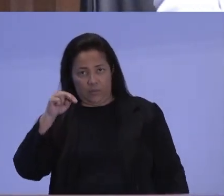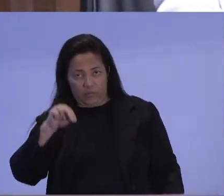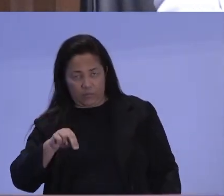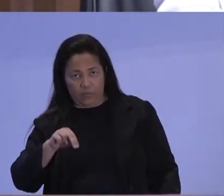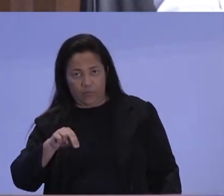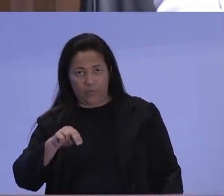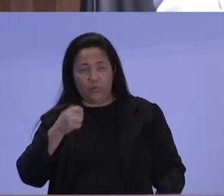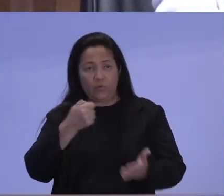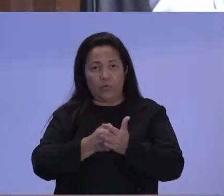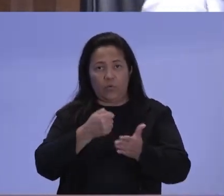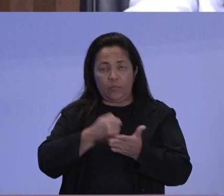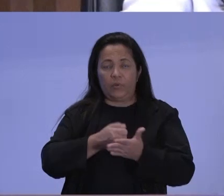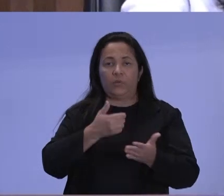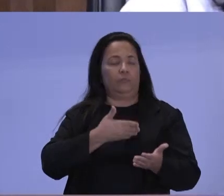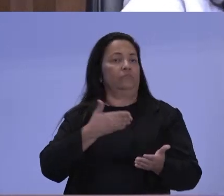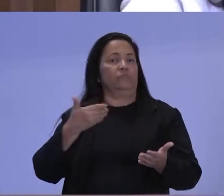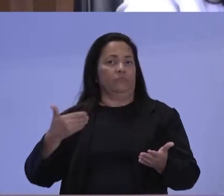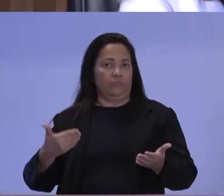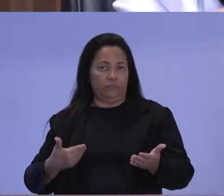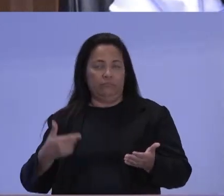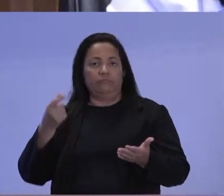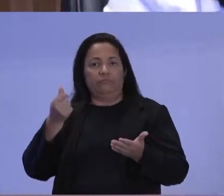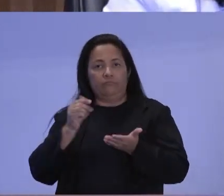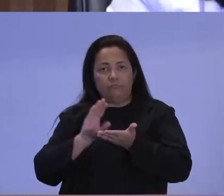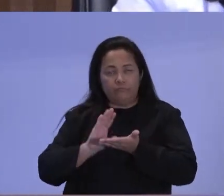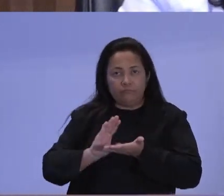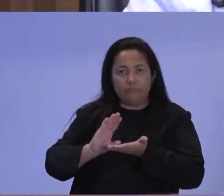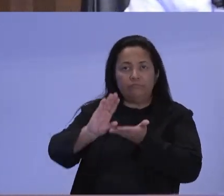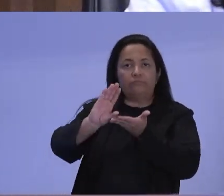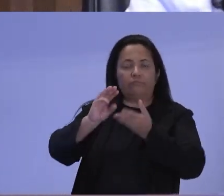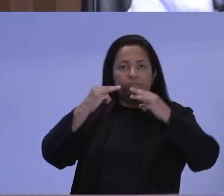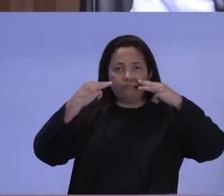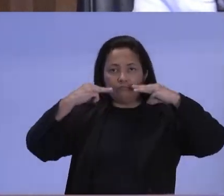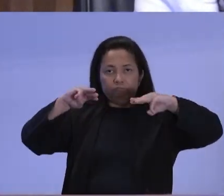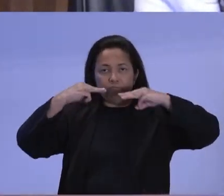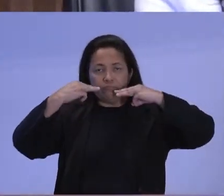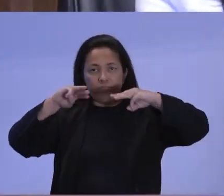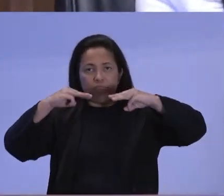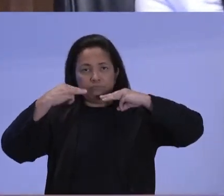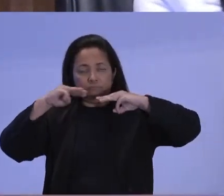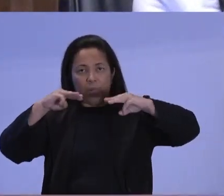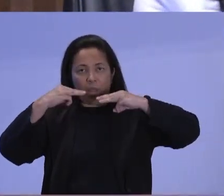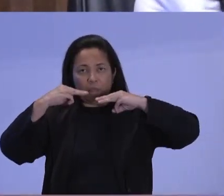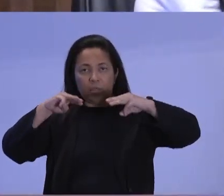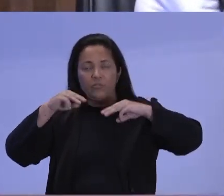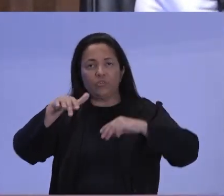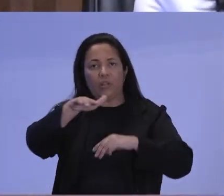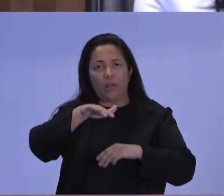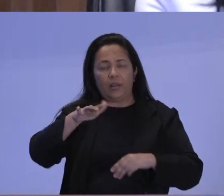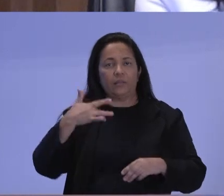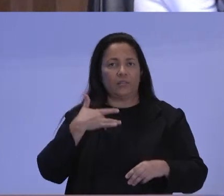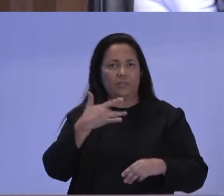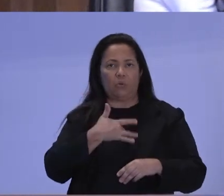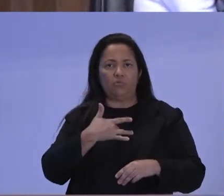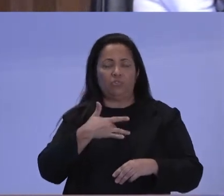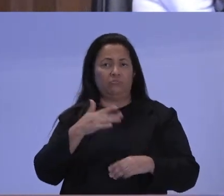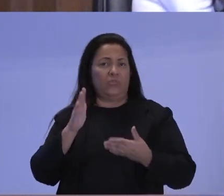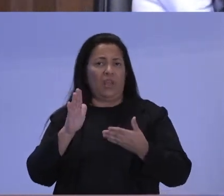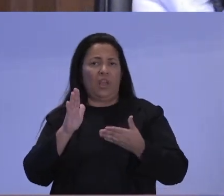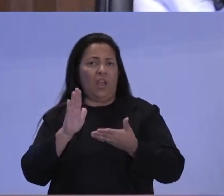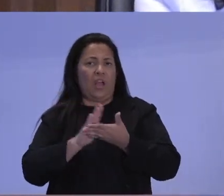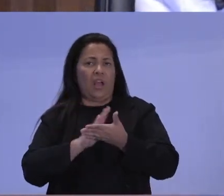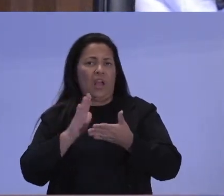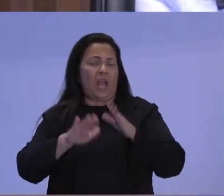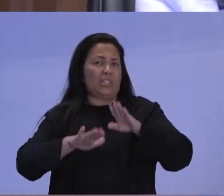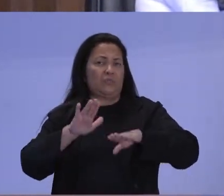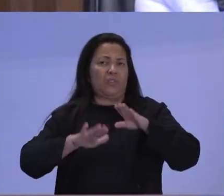da SECOM do governo, mais investimento publicitário nessa área, porque se gasta muita publicidade, às vezes, tão irrelevante, tão